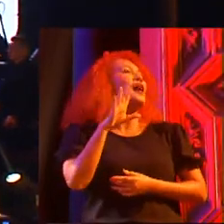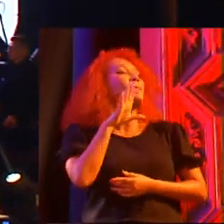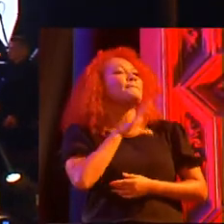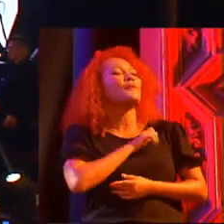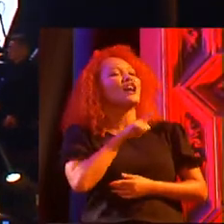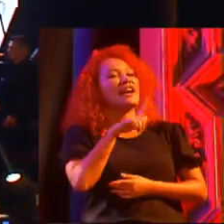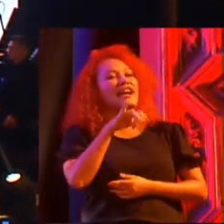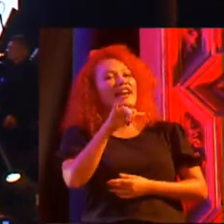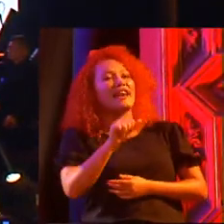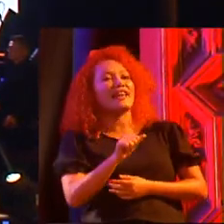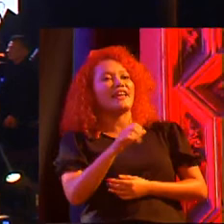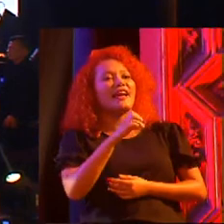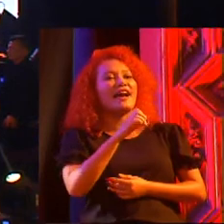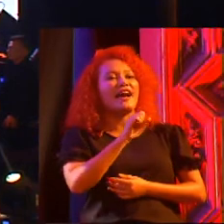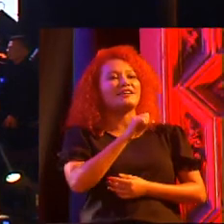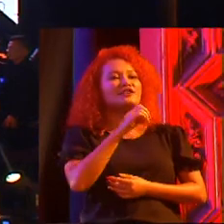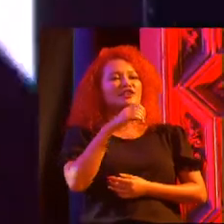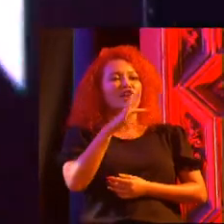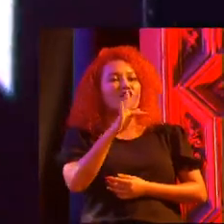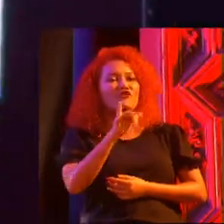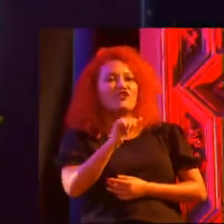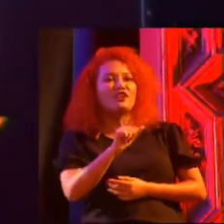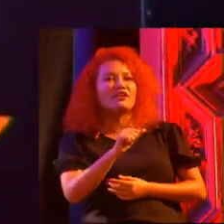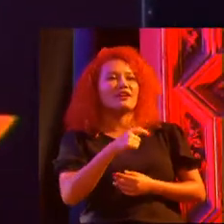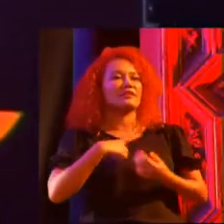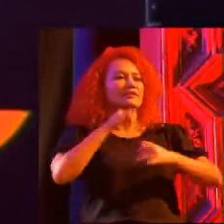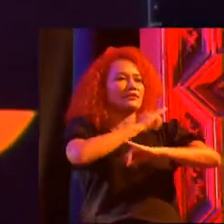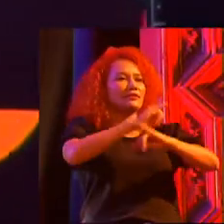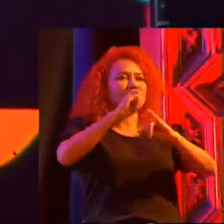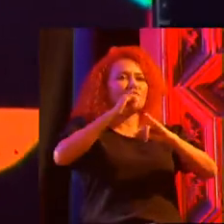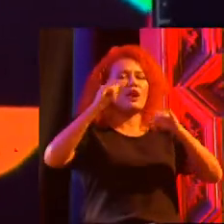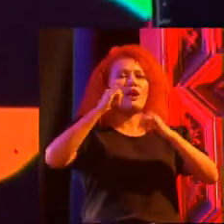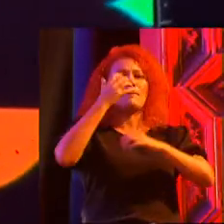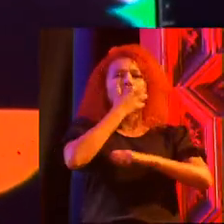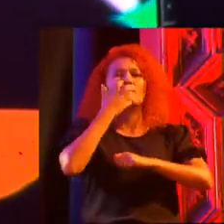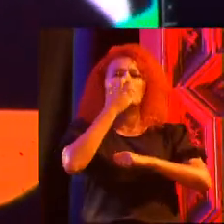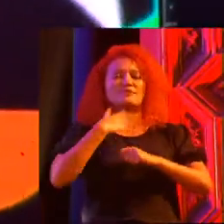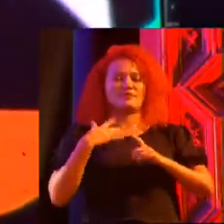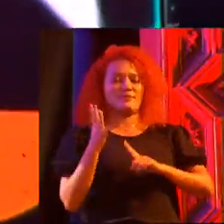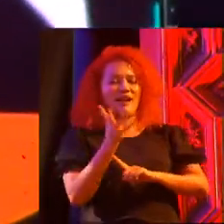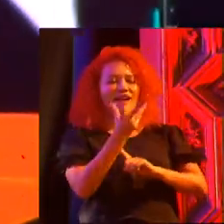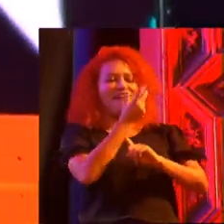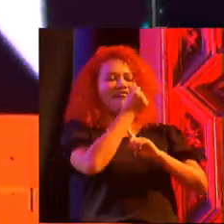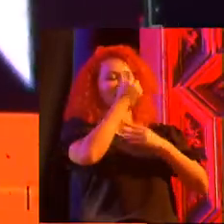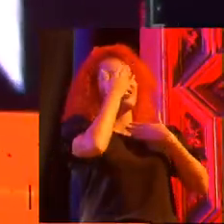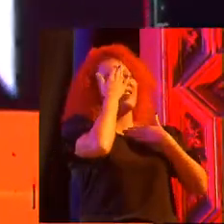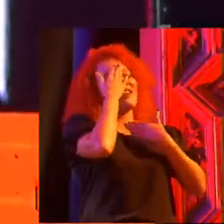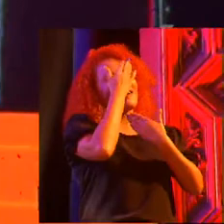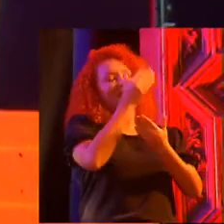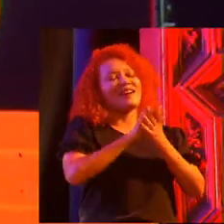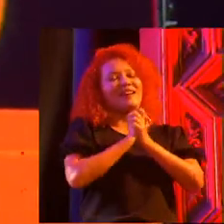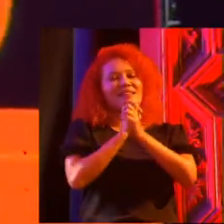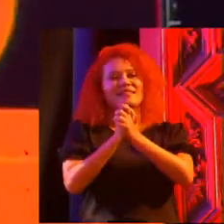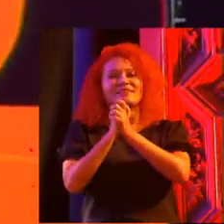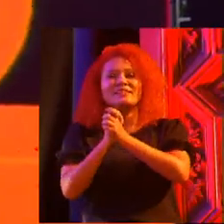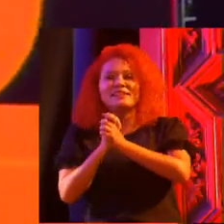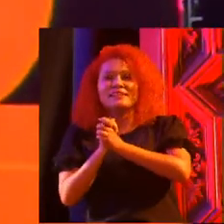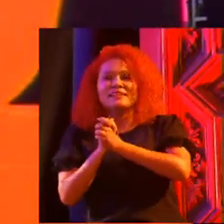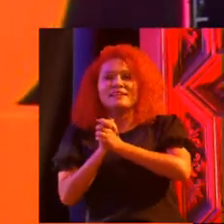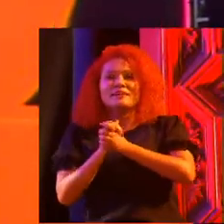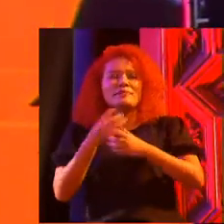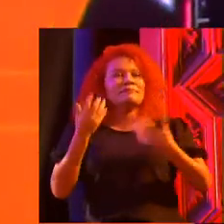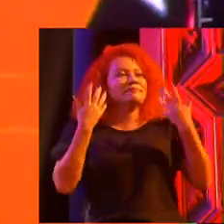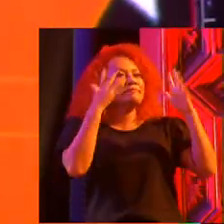Sofia, que se dedica a espalhar também minha música e minha arte por aí. Muito obrigada, parabéns. Vida longa